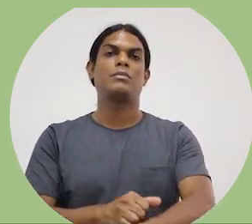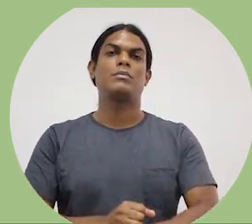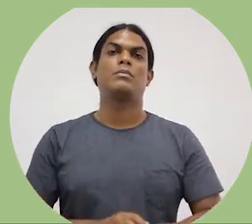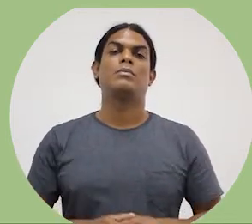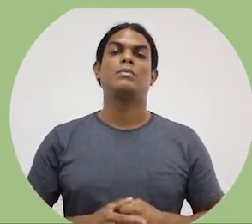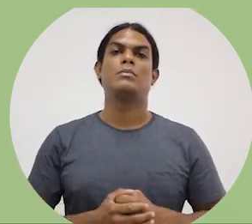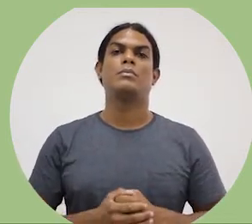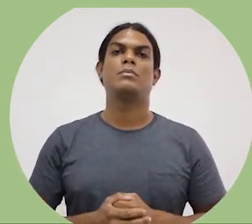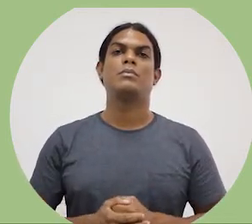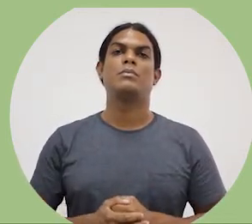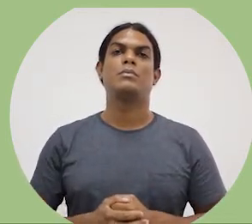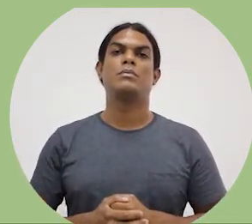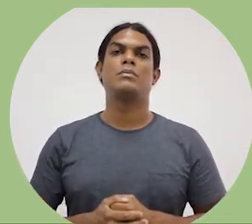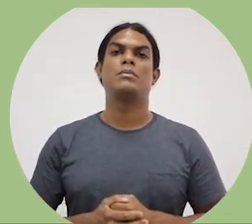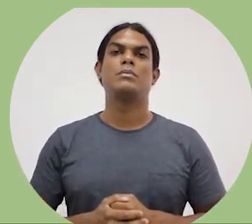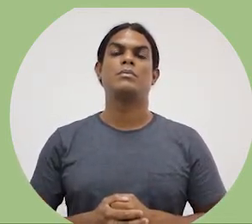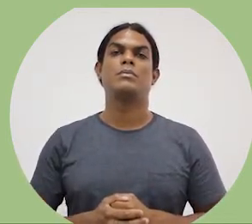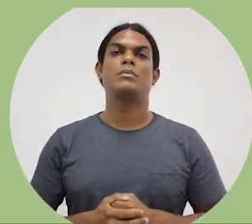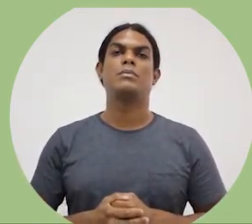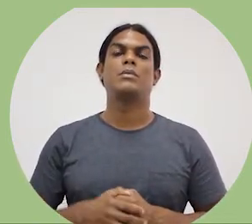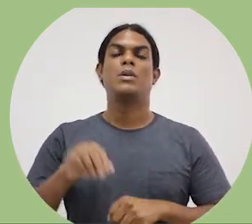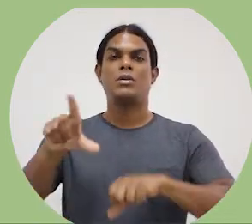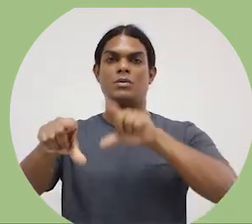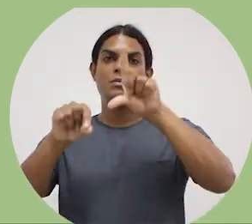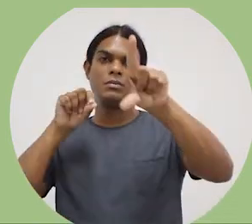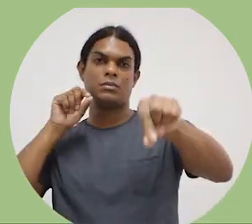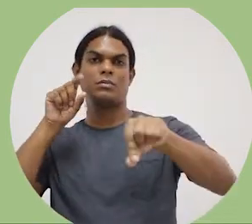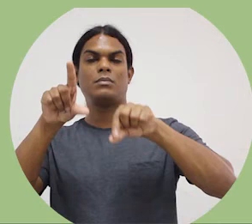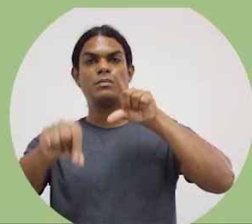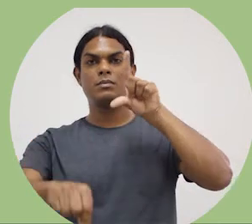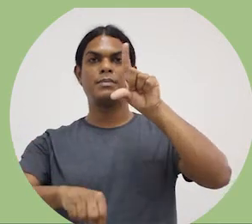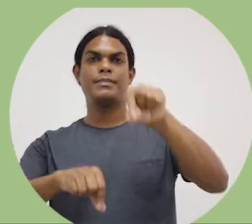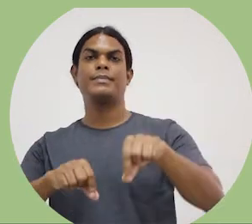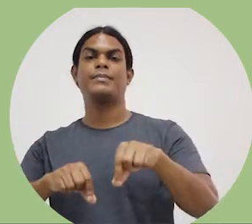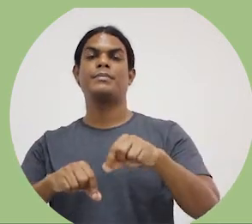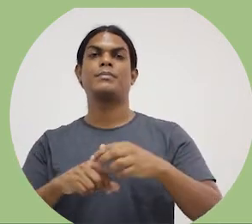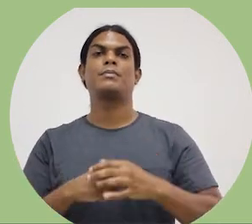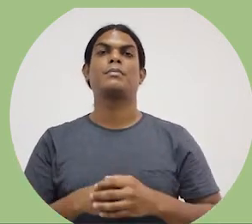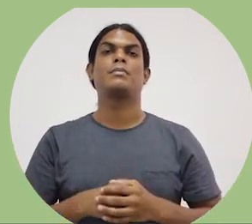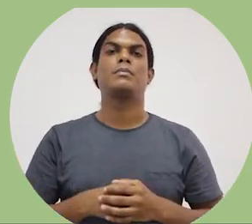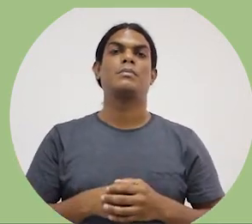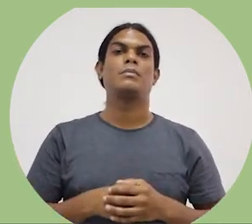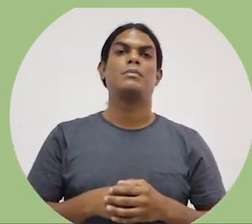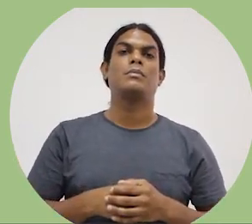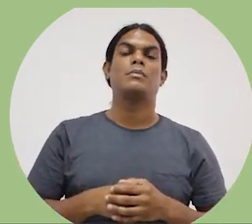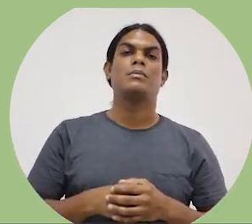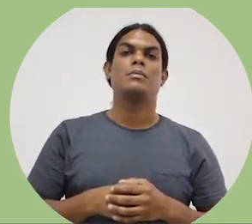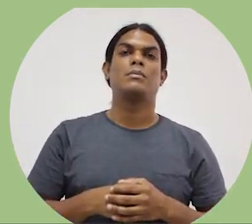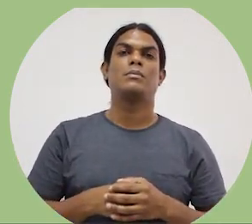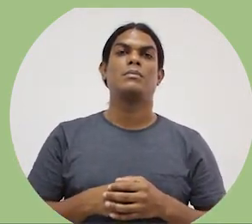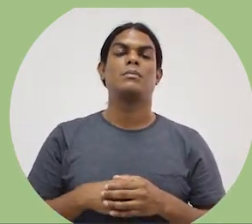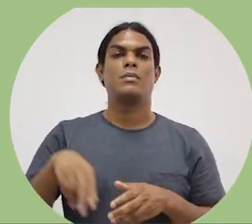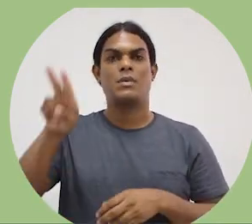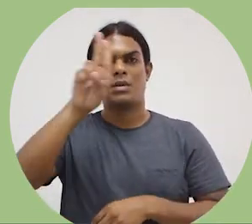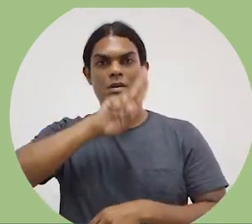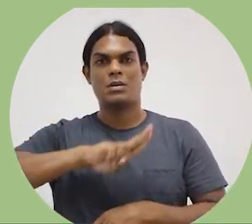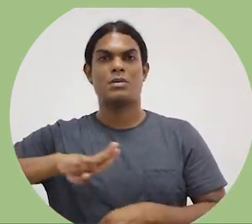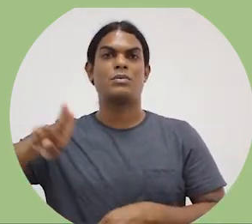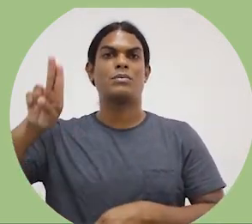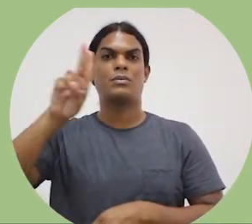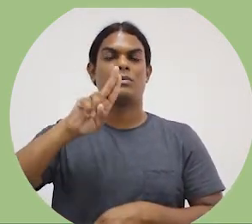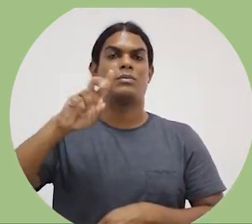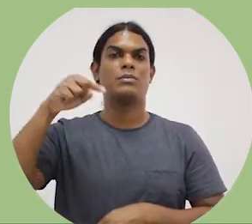prioridades competitivas que serão priorizadas para que ela crie os seus indicadores de acordo com